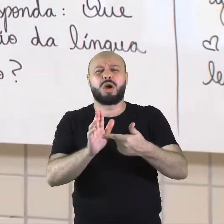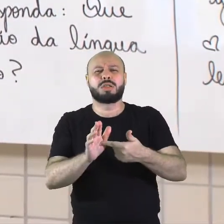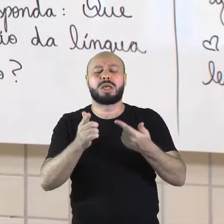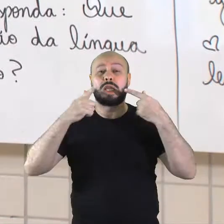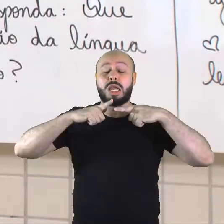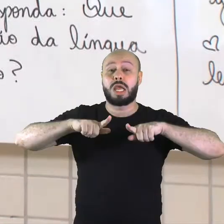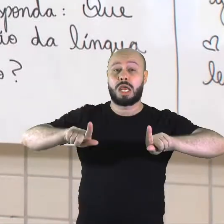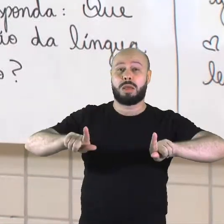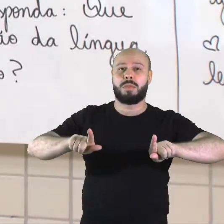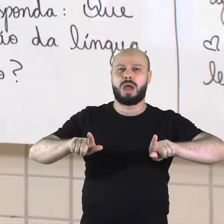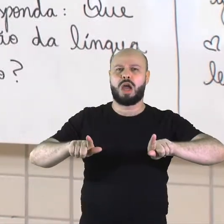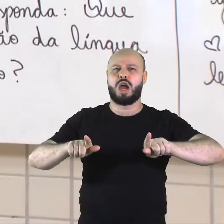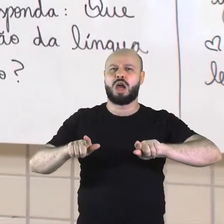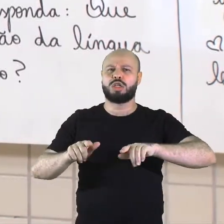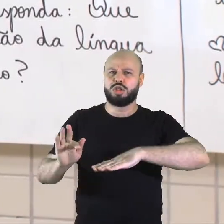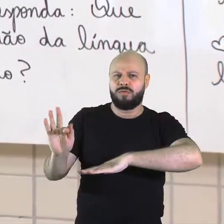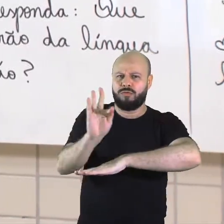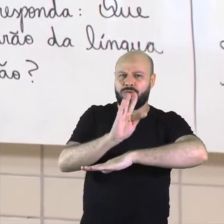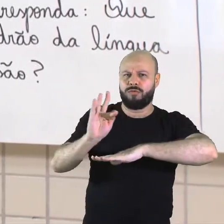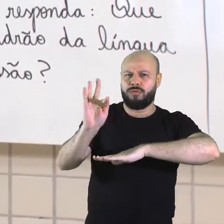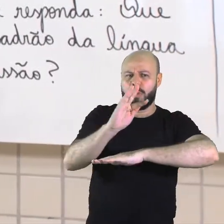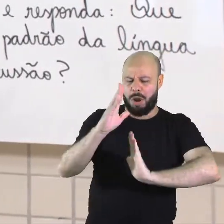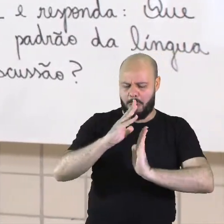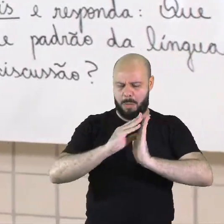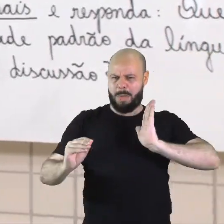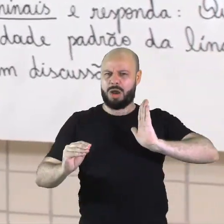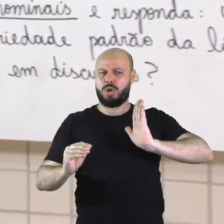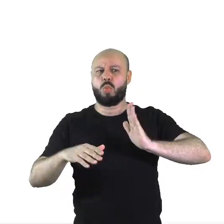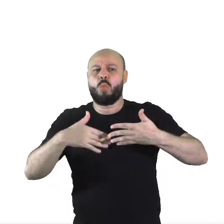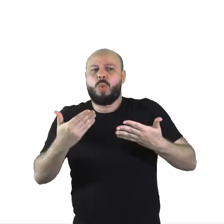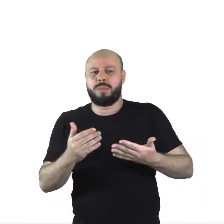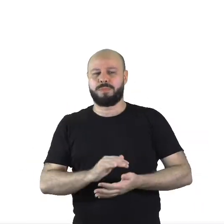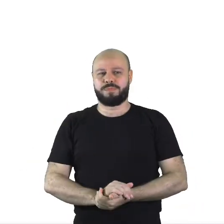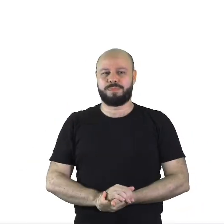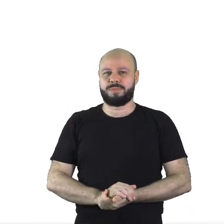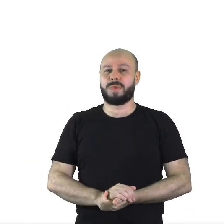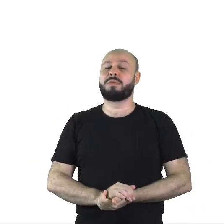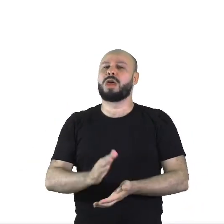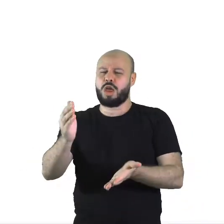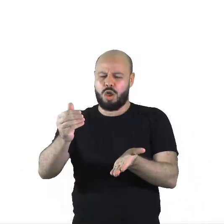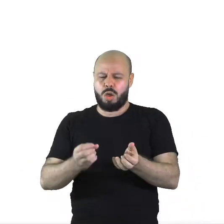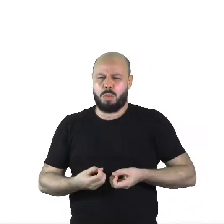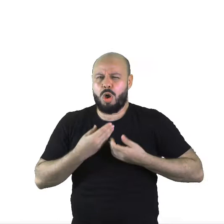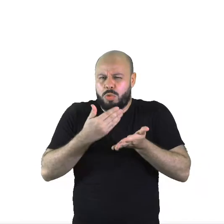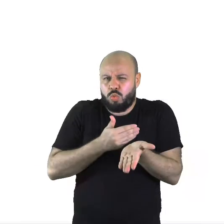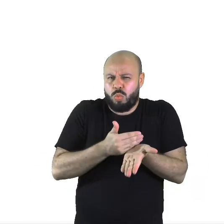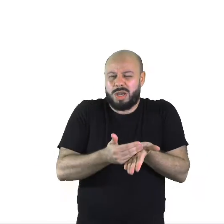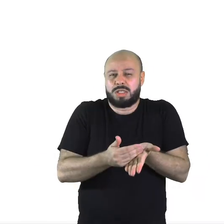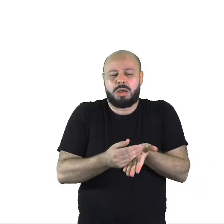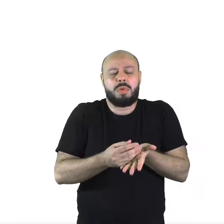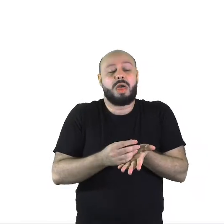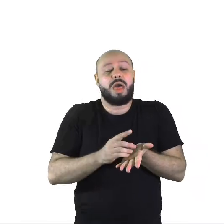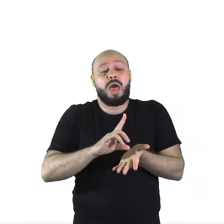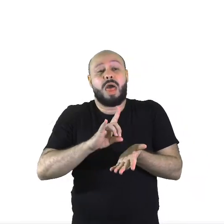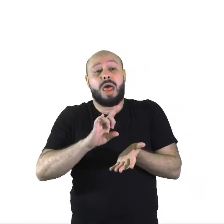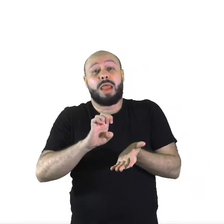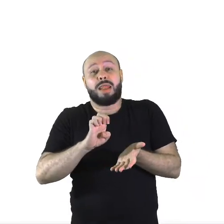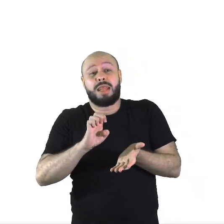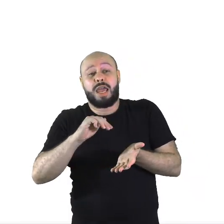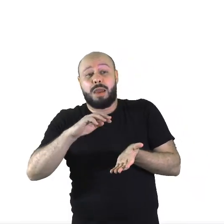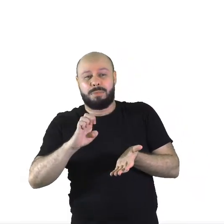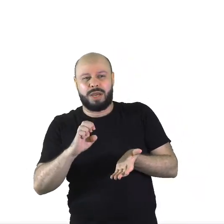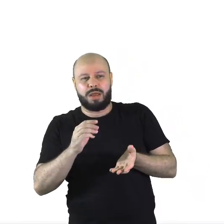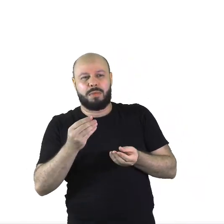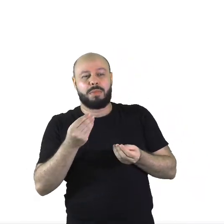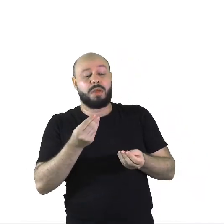normativa, a língua padrão? E aí ele inicia o poema, né, ó, dei-me um cigarro. Ele inicia o